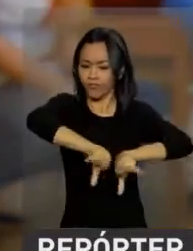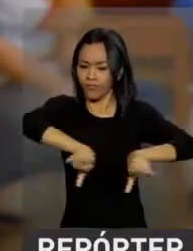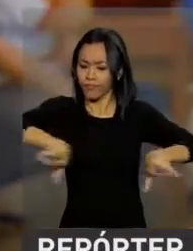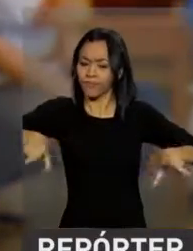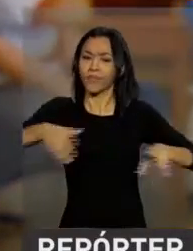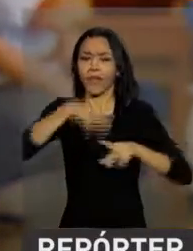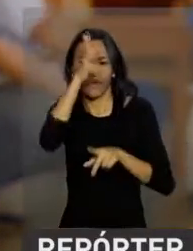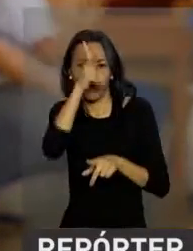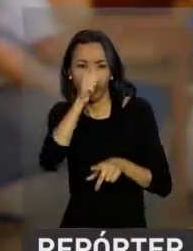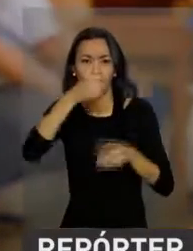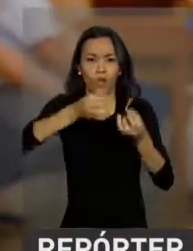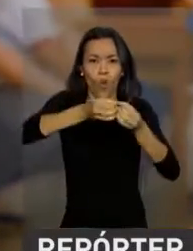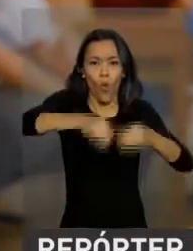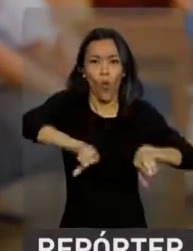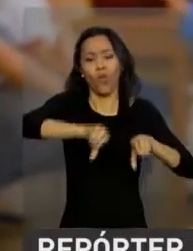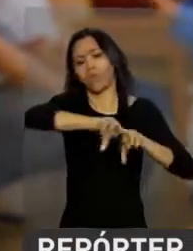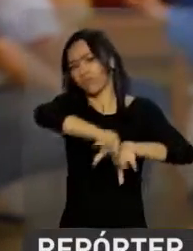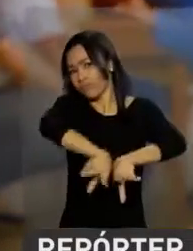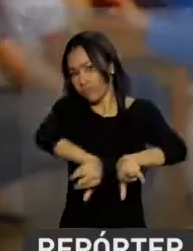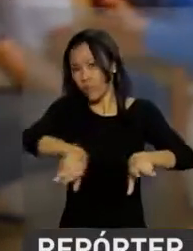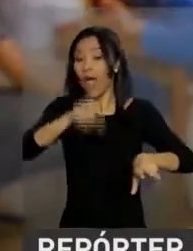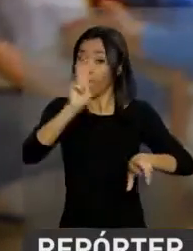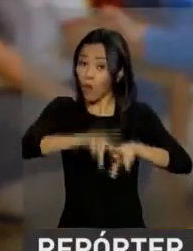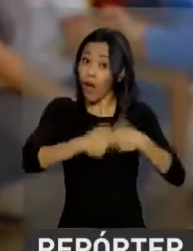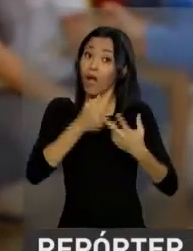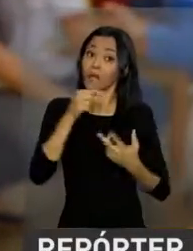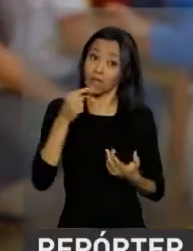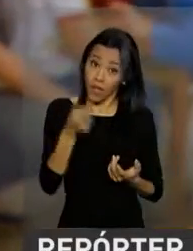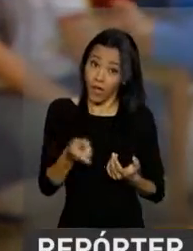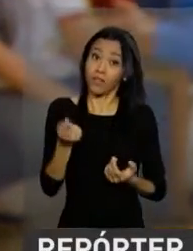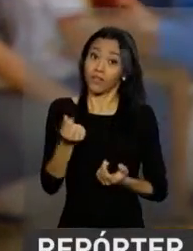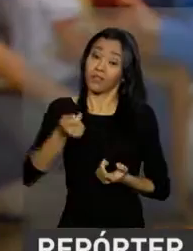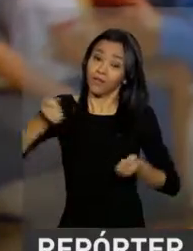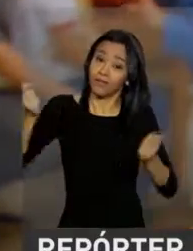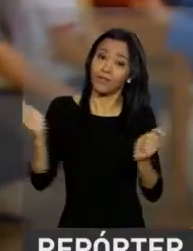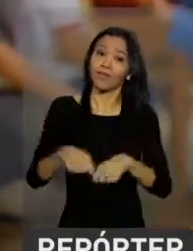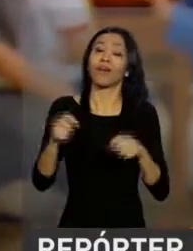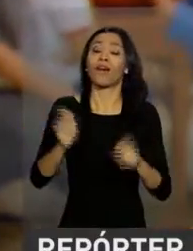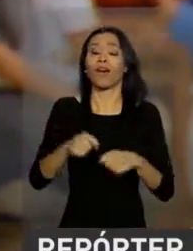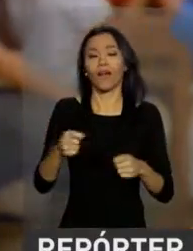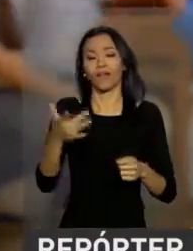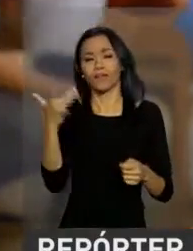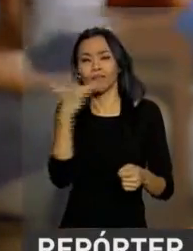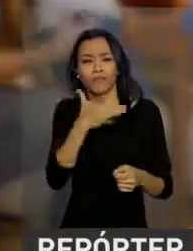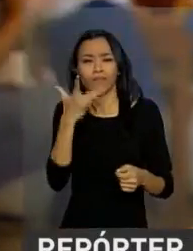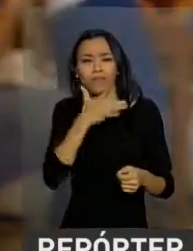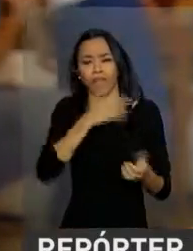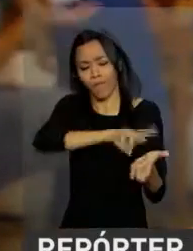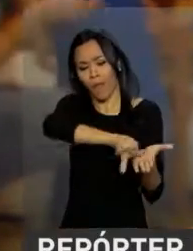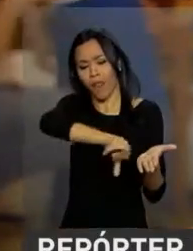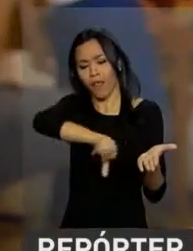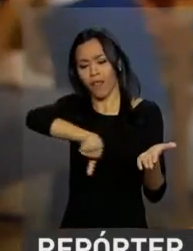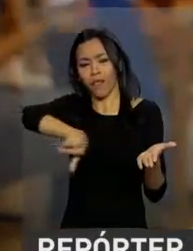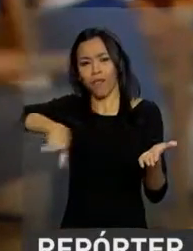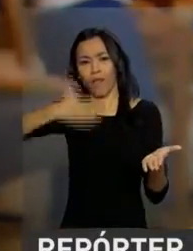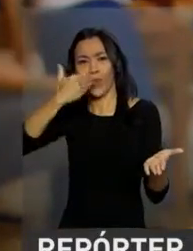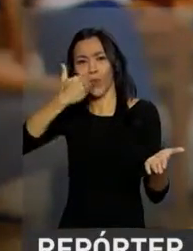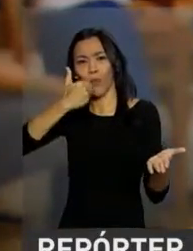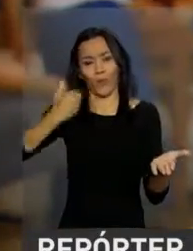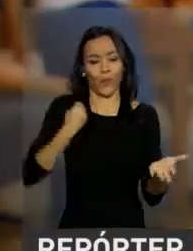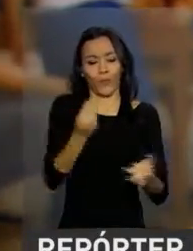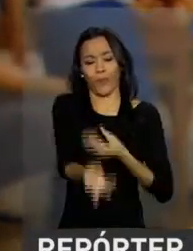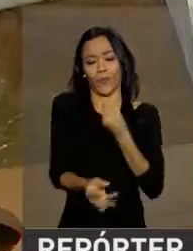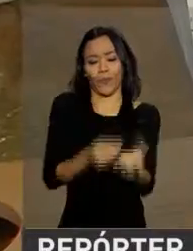ovo então por meio deste dinheiro é possível a gente fazer um cardápio mais variado e mais rico para os